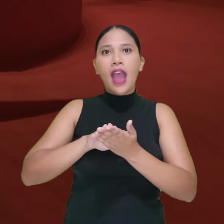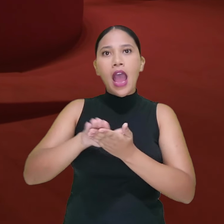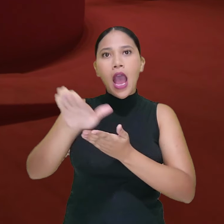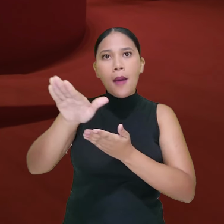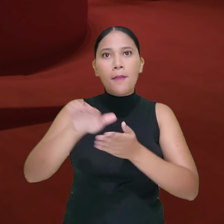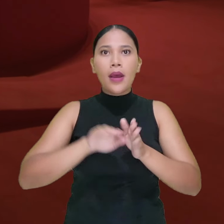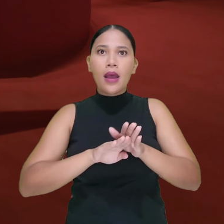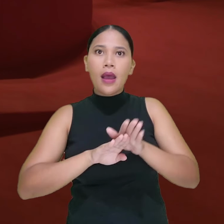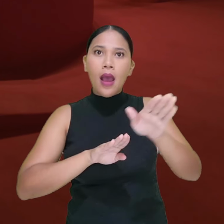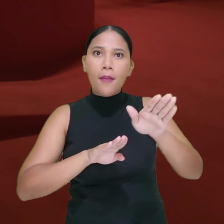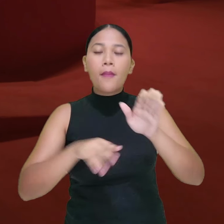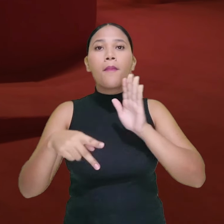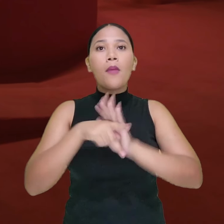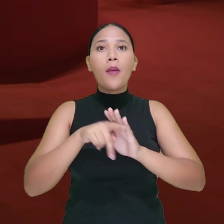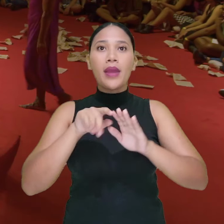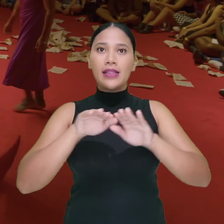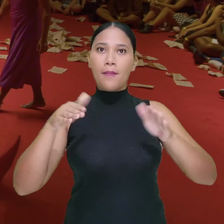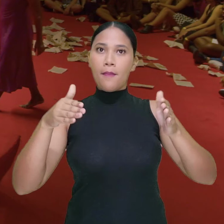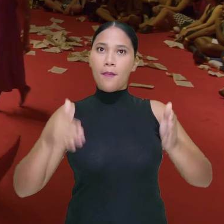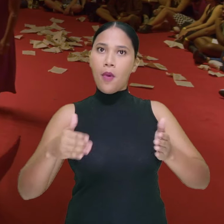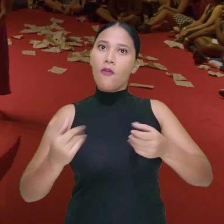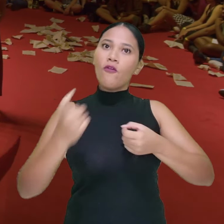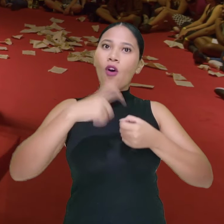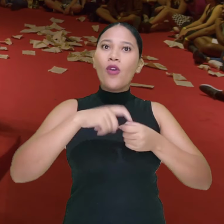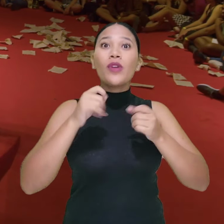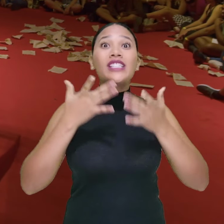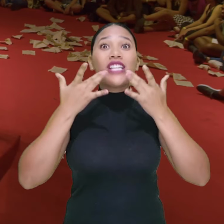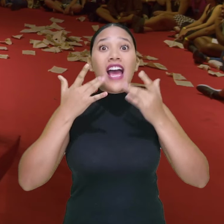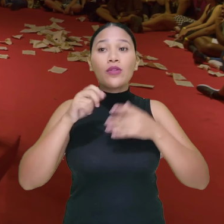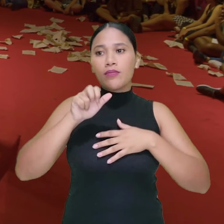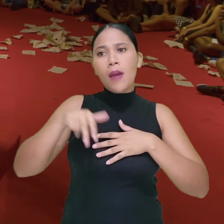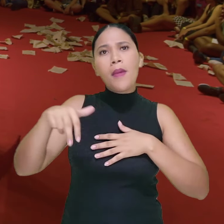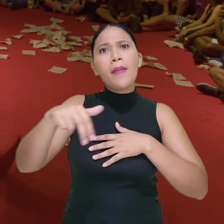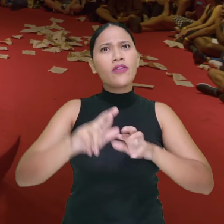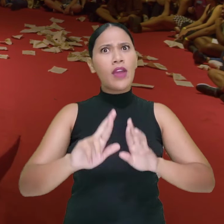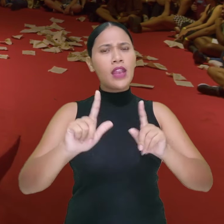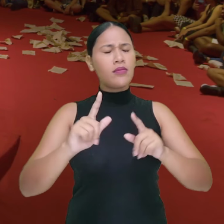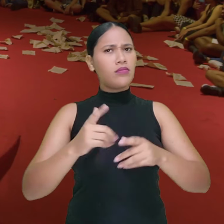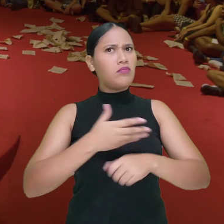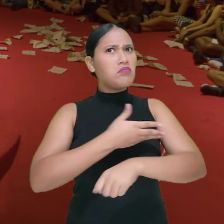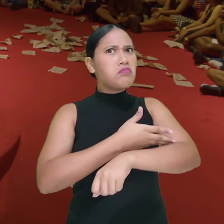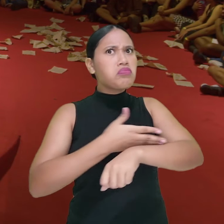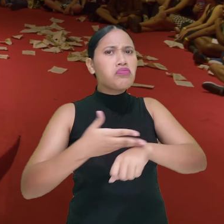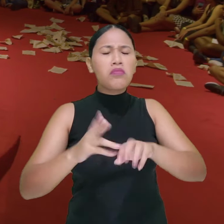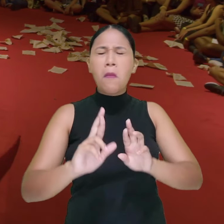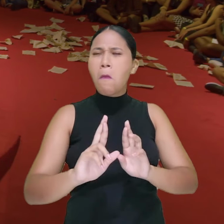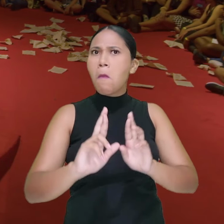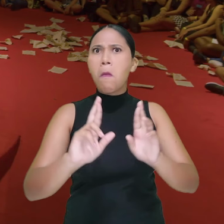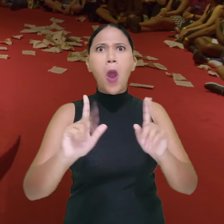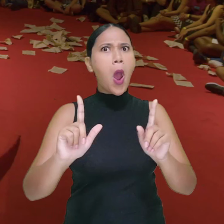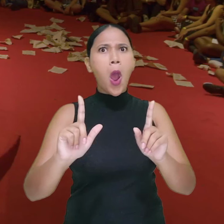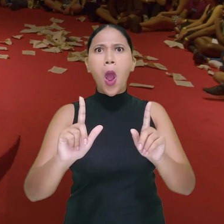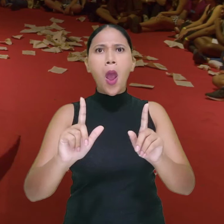temos 2 rampas que dão acesso a esse palco, voltando ao teatro. É um acesso diferente de